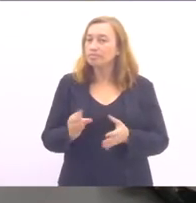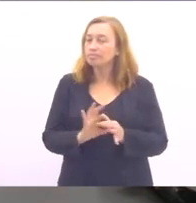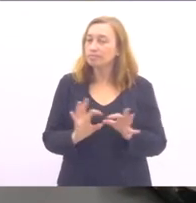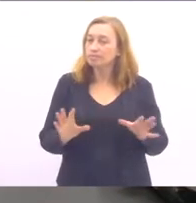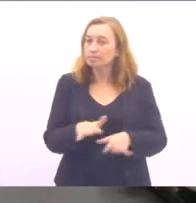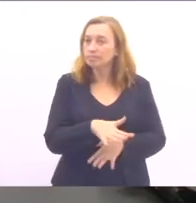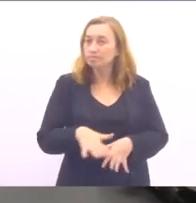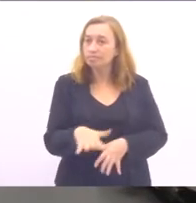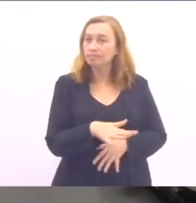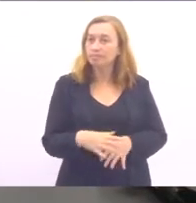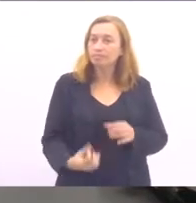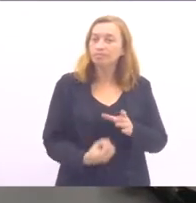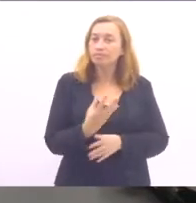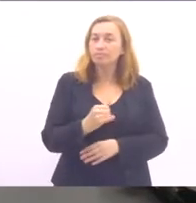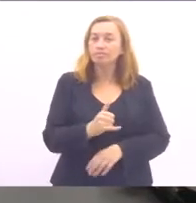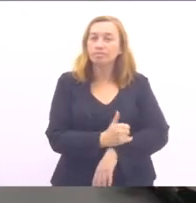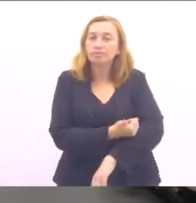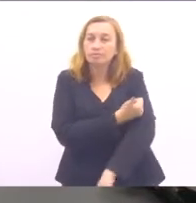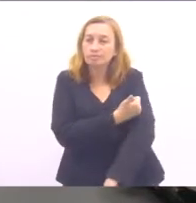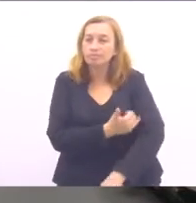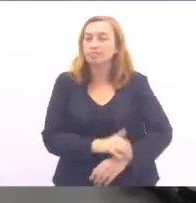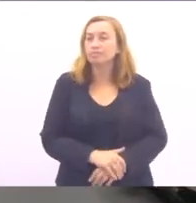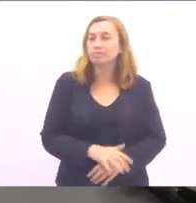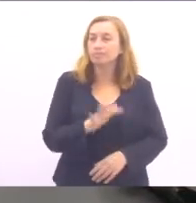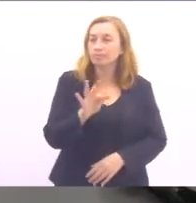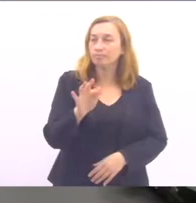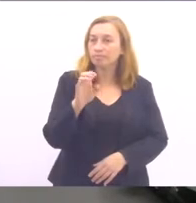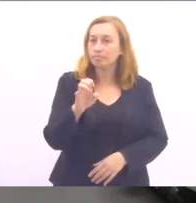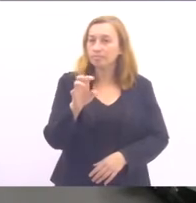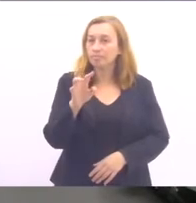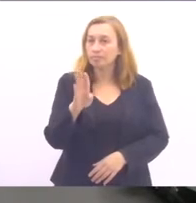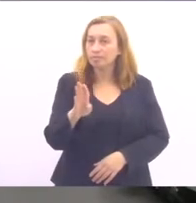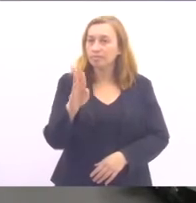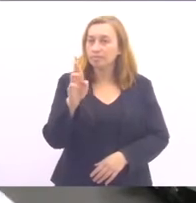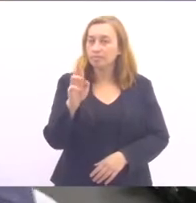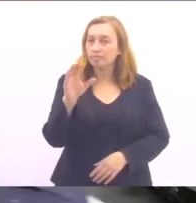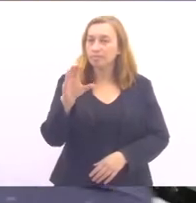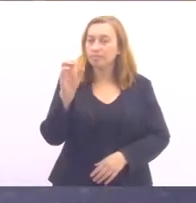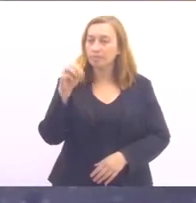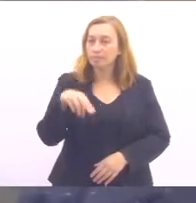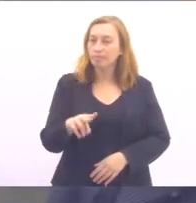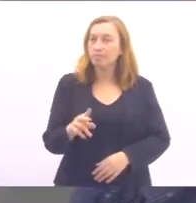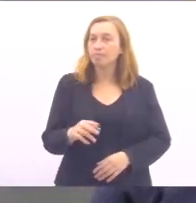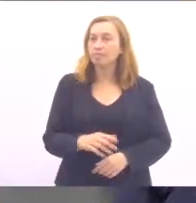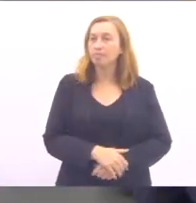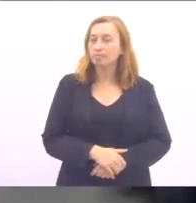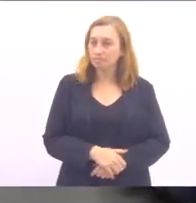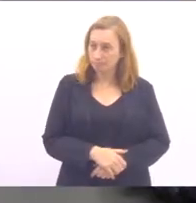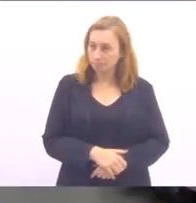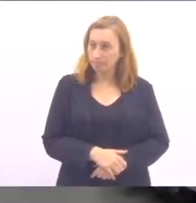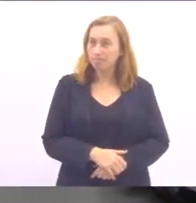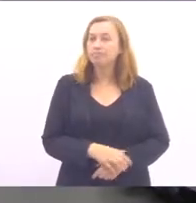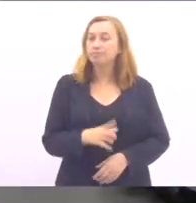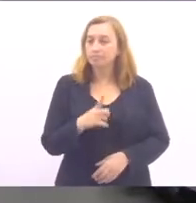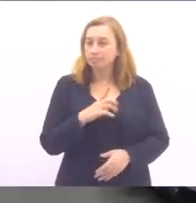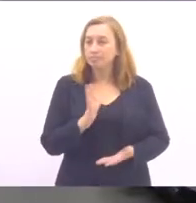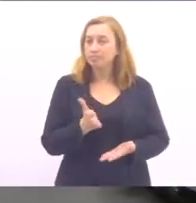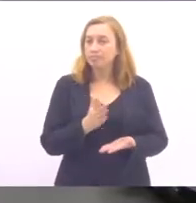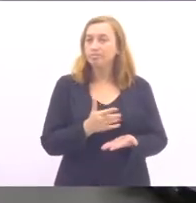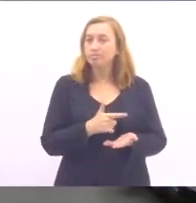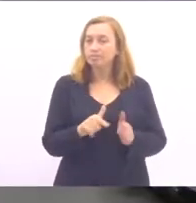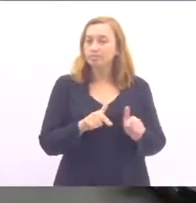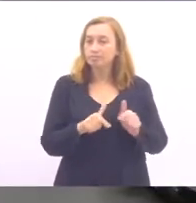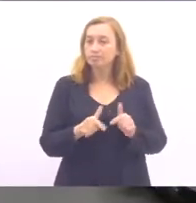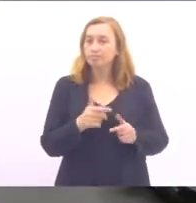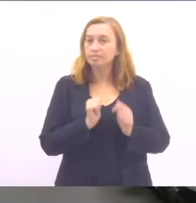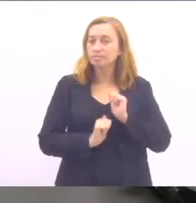para instalação de infraestrutura para Febracom. Então, já tem algo em execução. A gente sabe que os